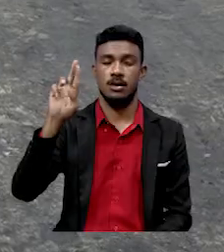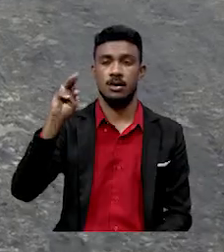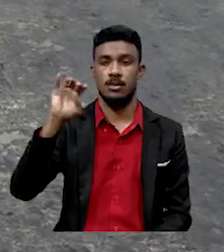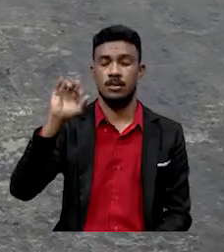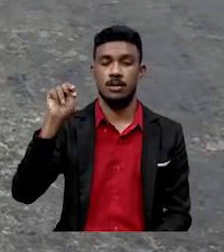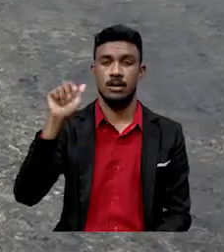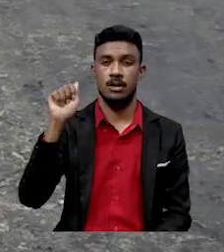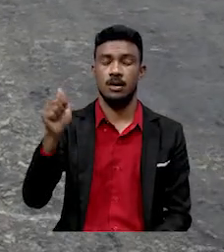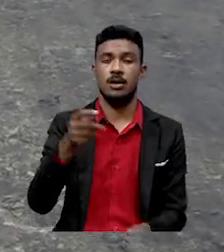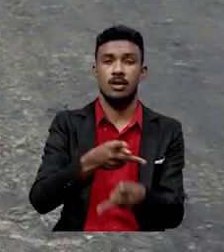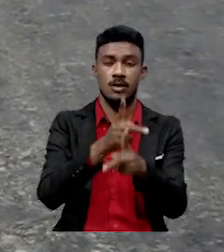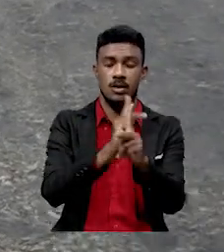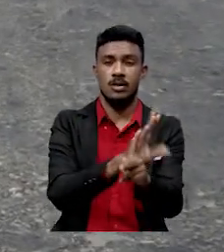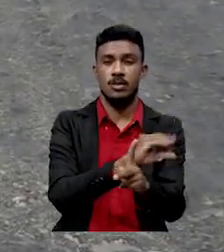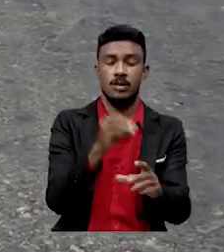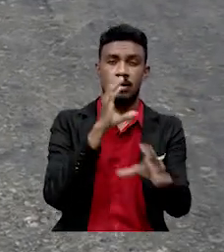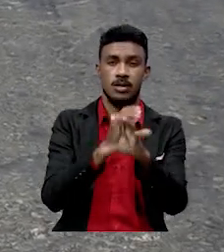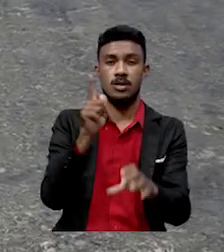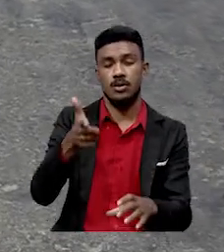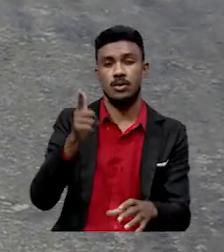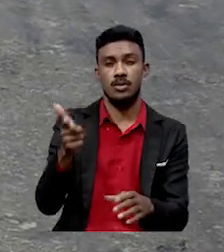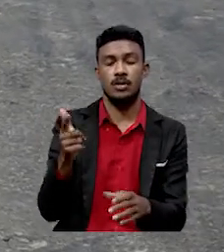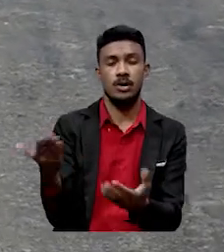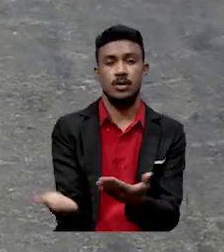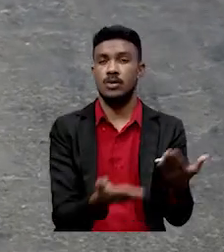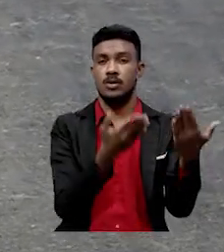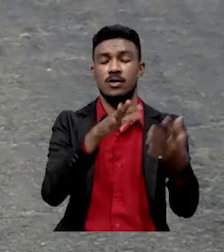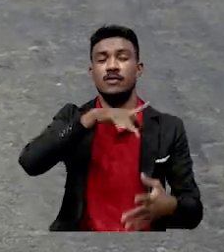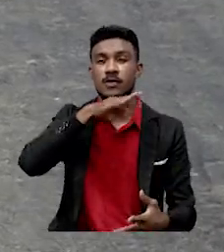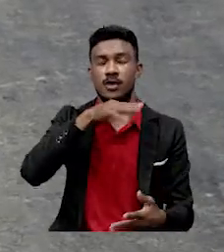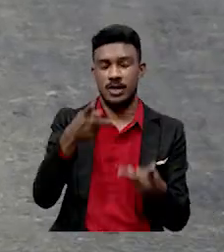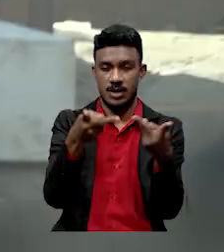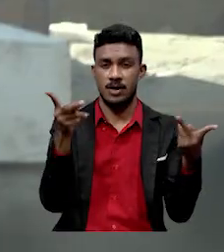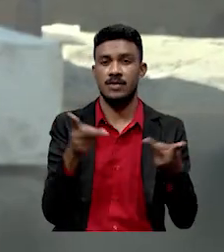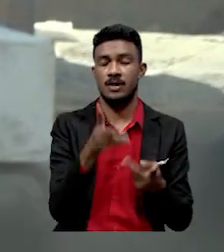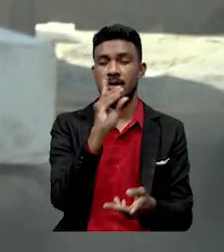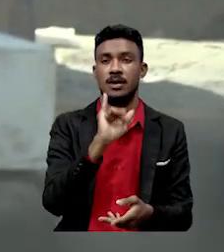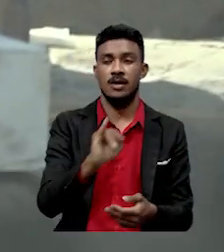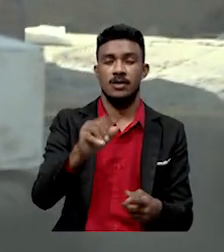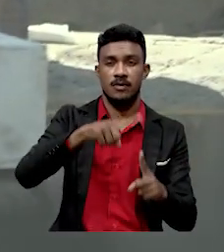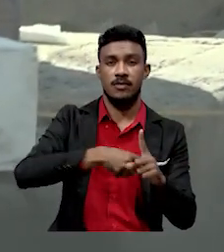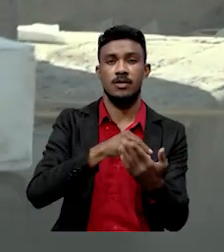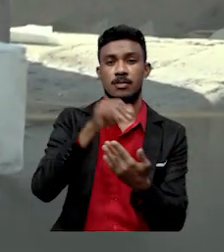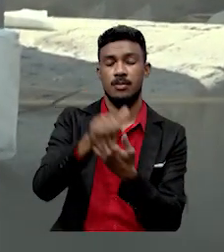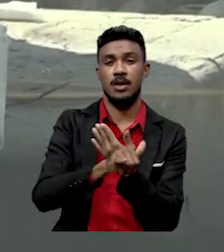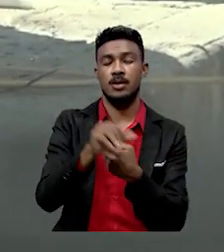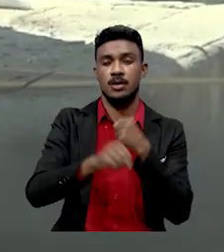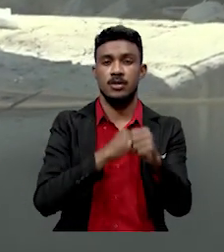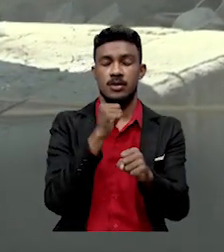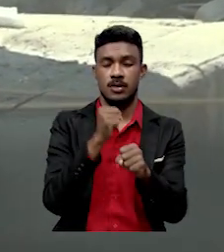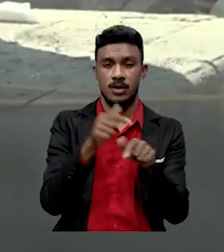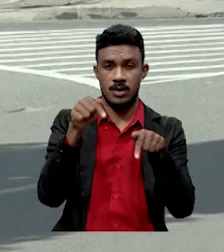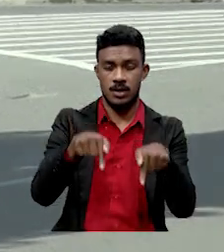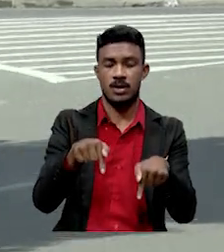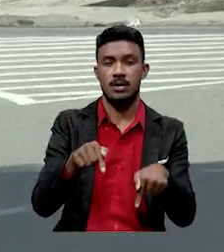carreta ruanulo, rodi beletula lixo, nebenamkari e dili larang, hahu e a fulang maio, to zunho tinang ne'e. No governo mos,